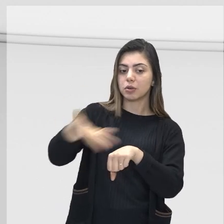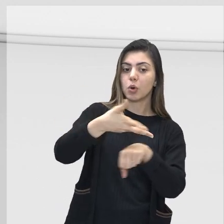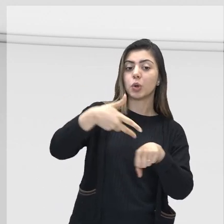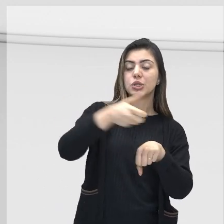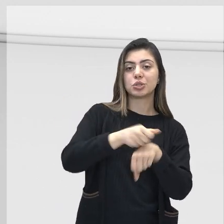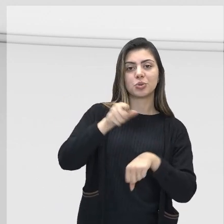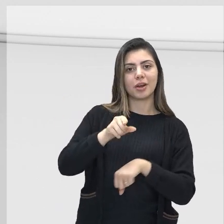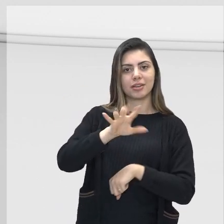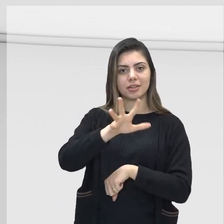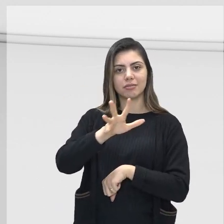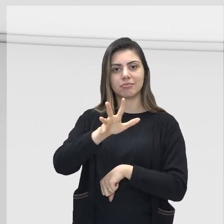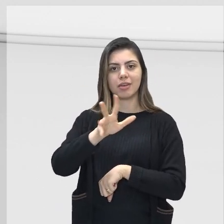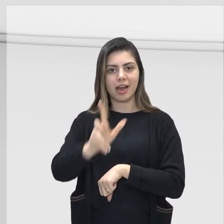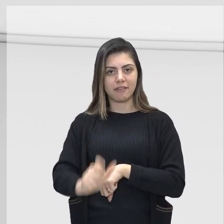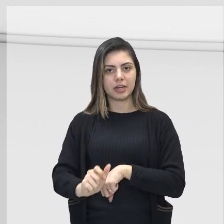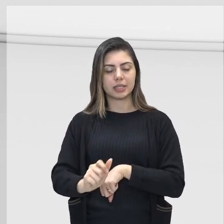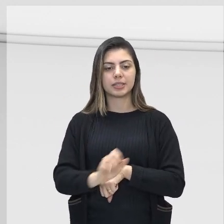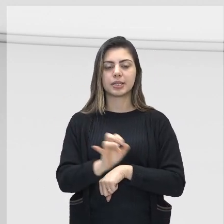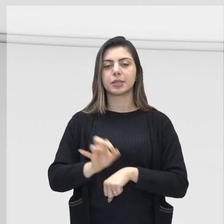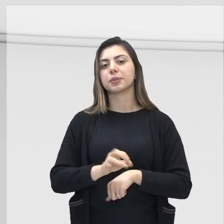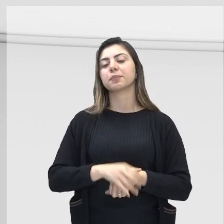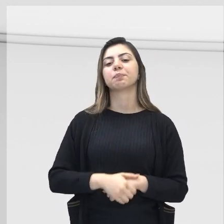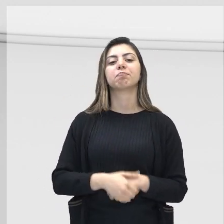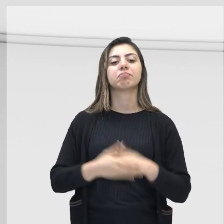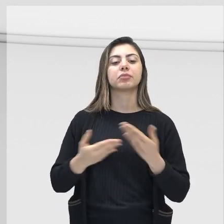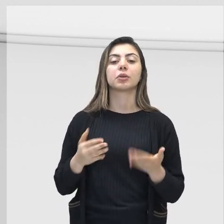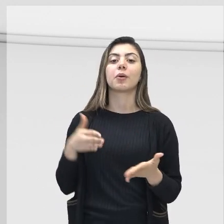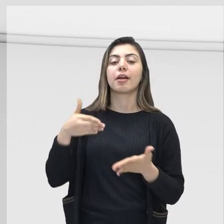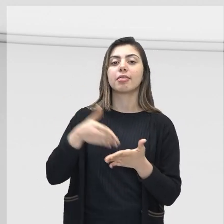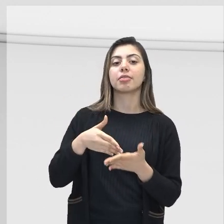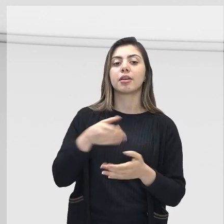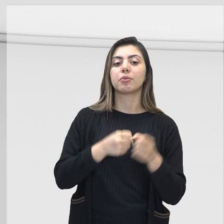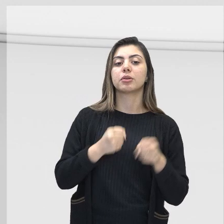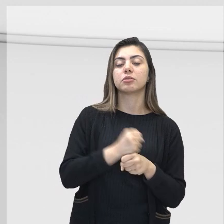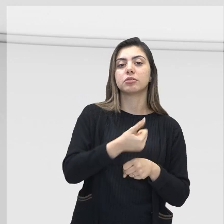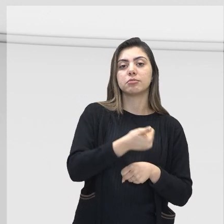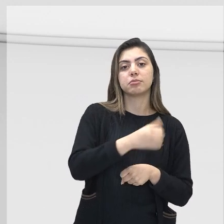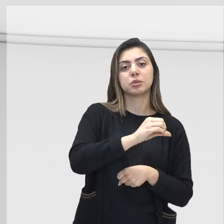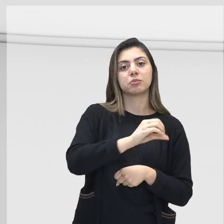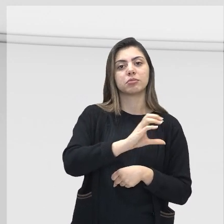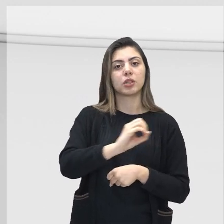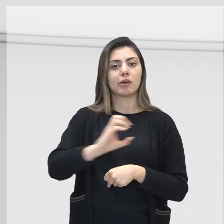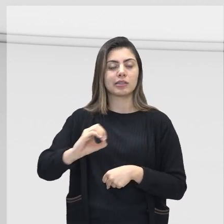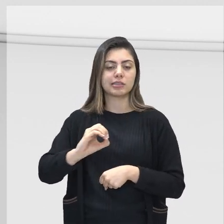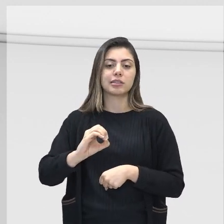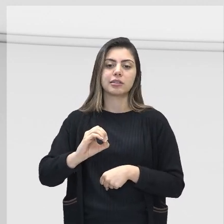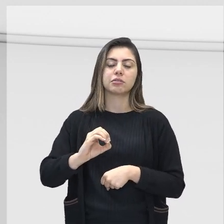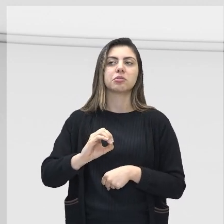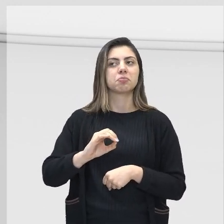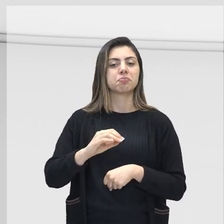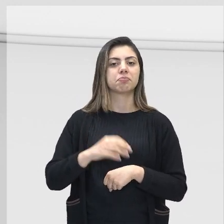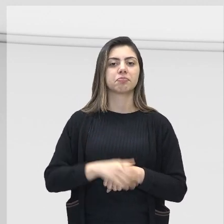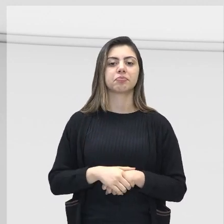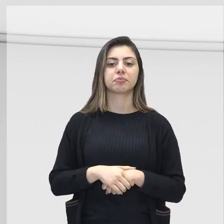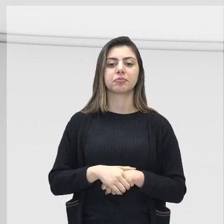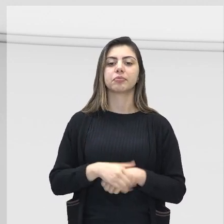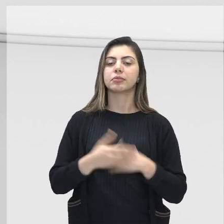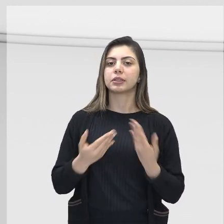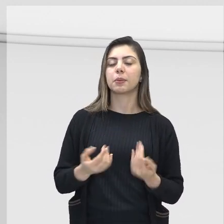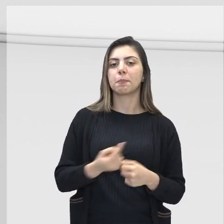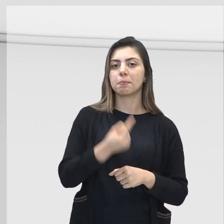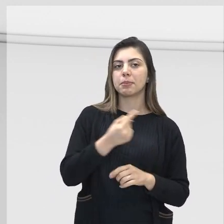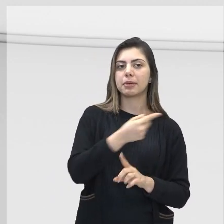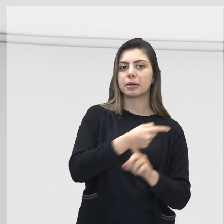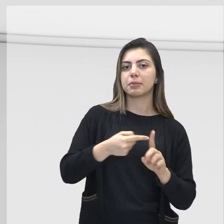perdão, pelos franceses, certo? Então, até 1900, basicamente, até a primeira metade do